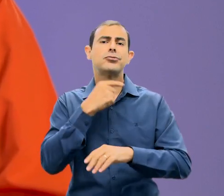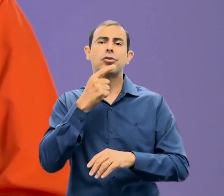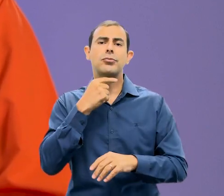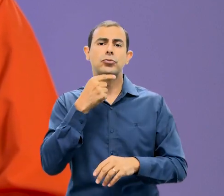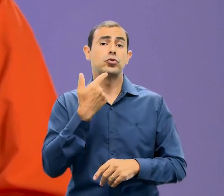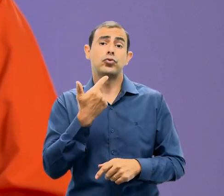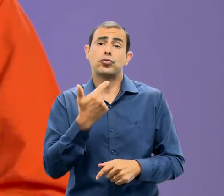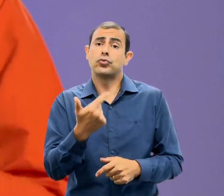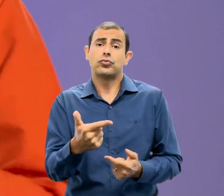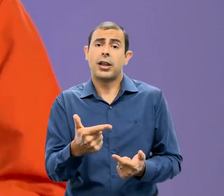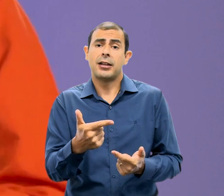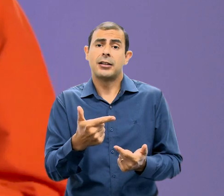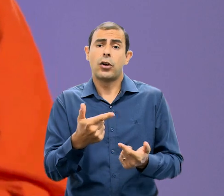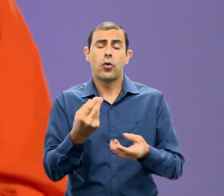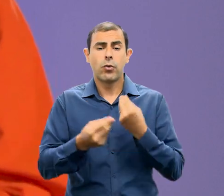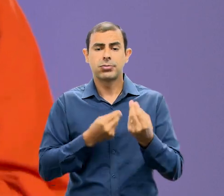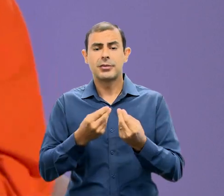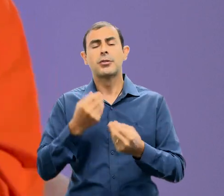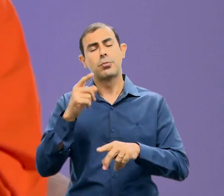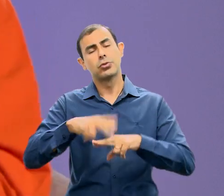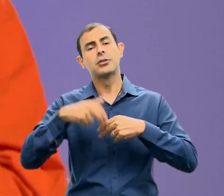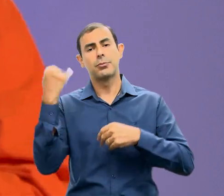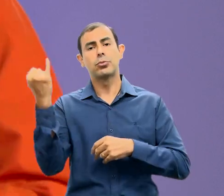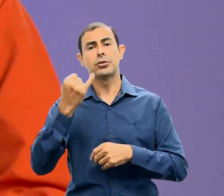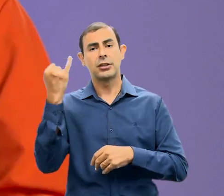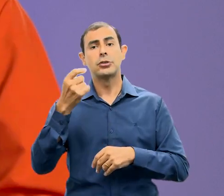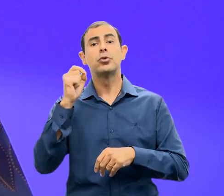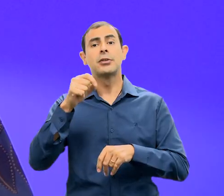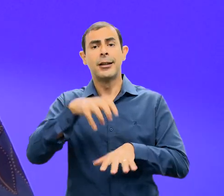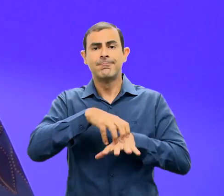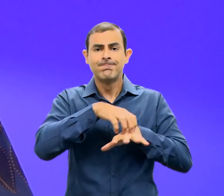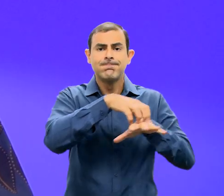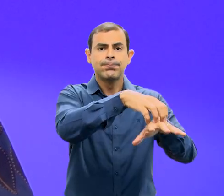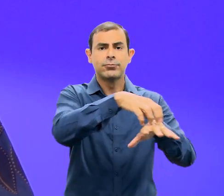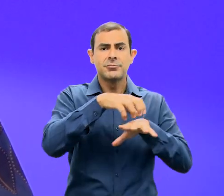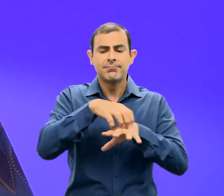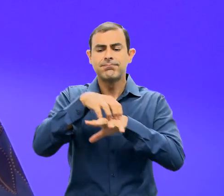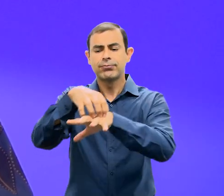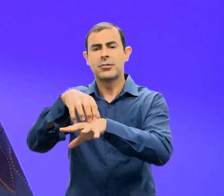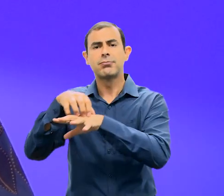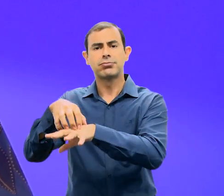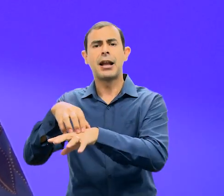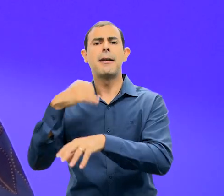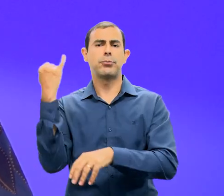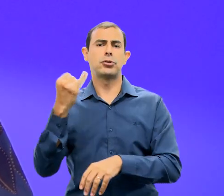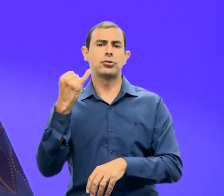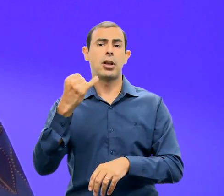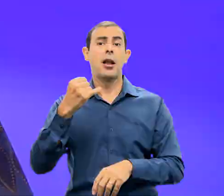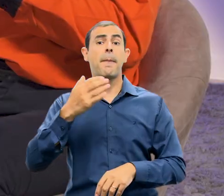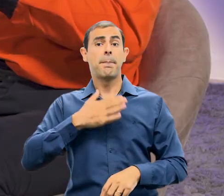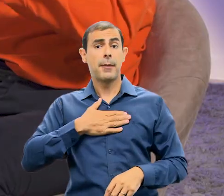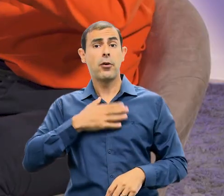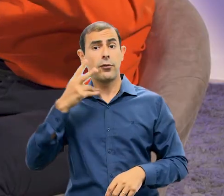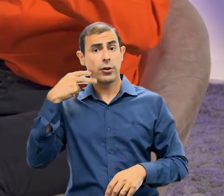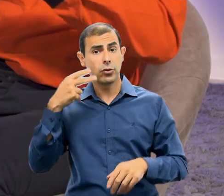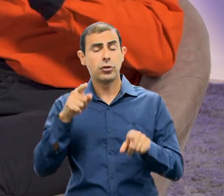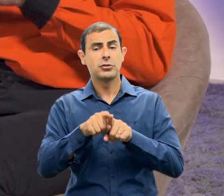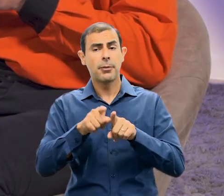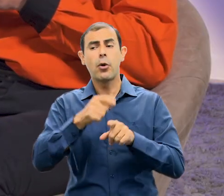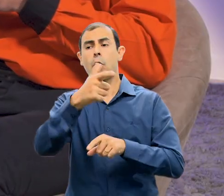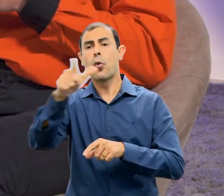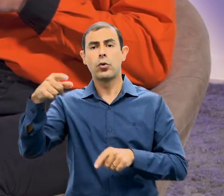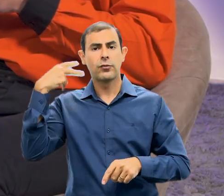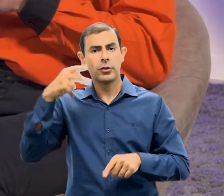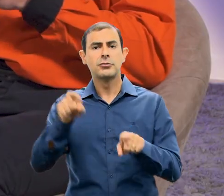moradores de periferia. Então, de novo, a importância dos gabinetes itinerantes feitos pelos vários vereadores. É a presença do vereador